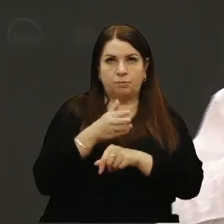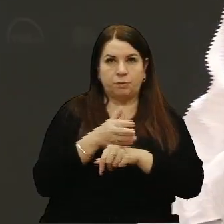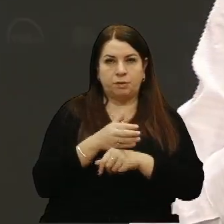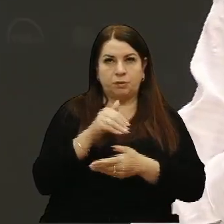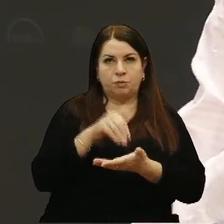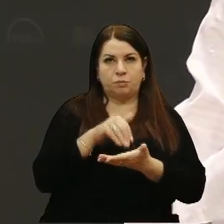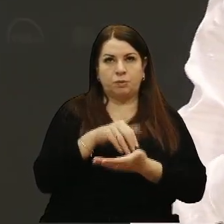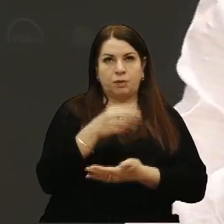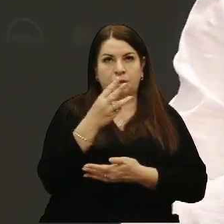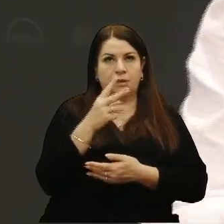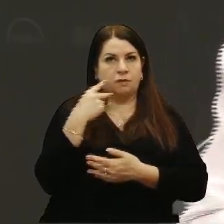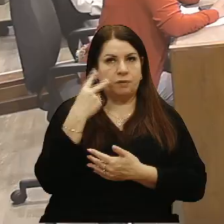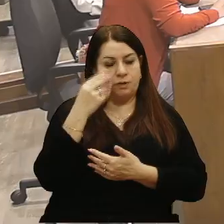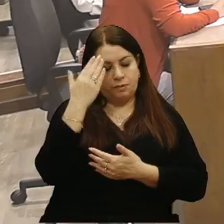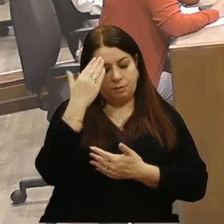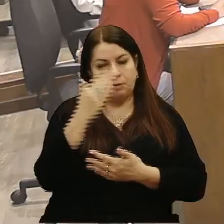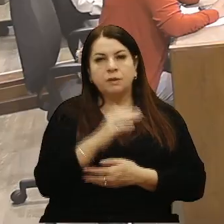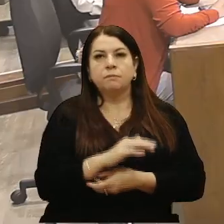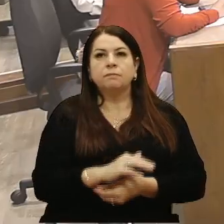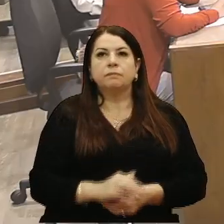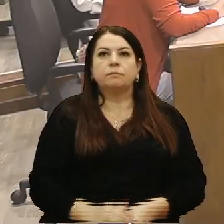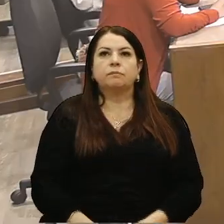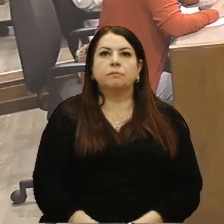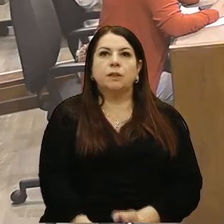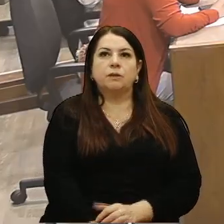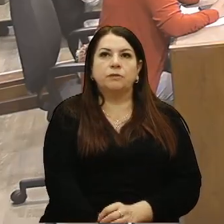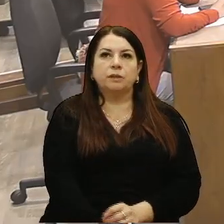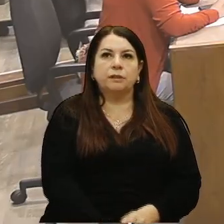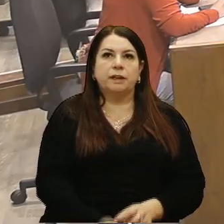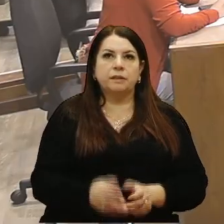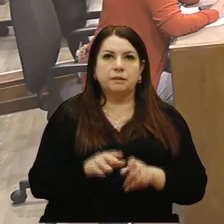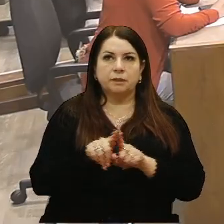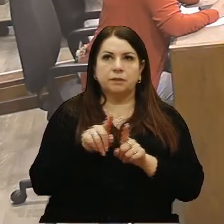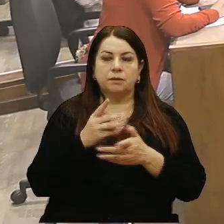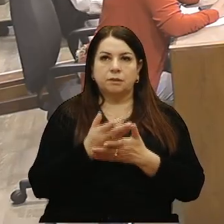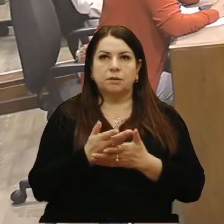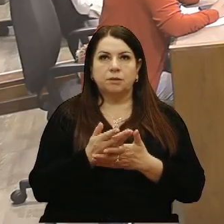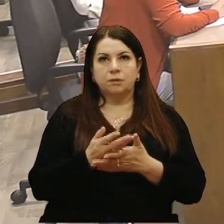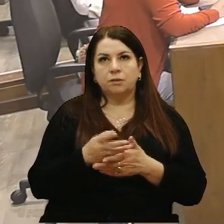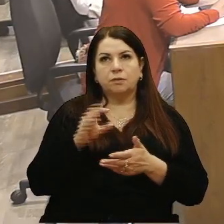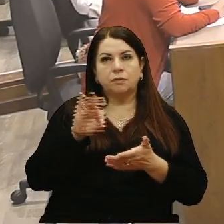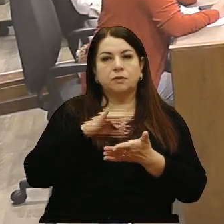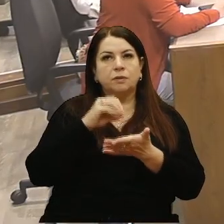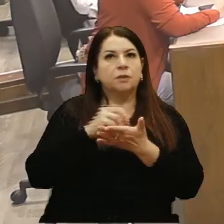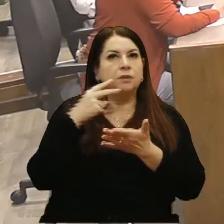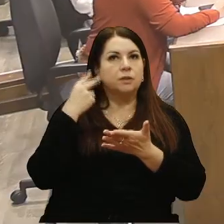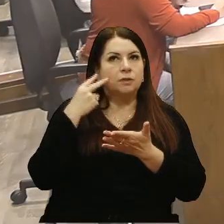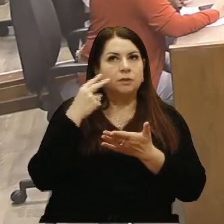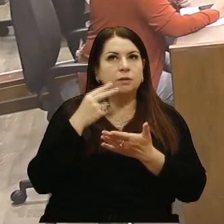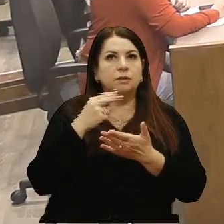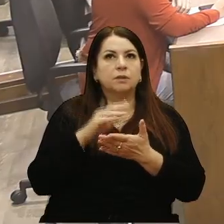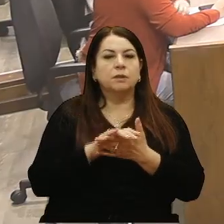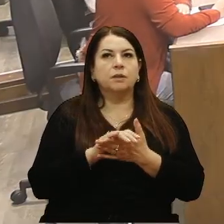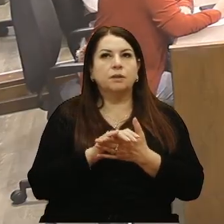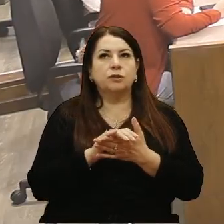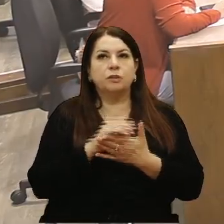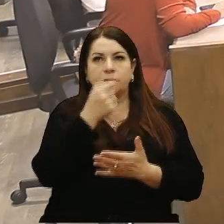mínimo, 3 vereadores. Muito obrigado. Obrigado, vereador. Próximo inscrito, vereador Tenente Cristiano